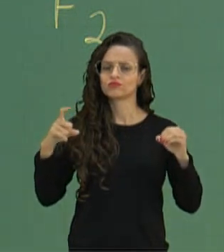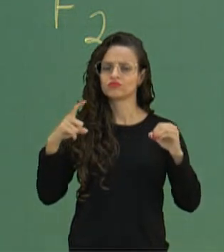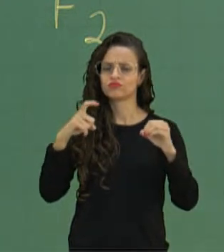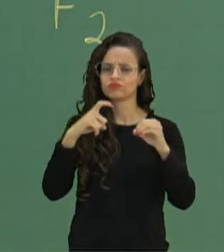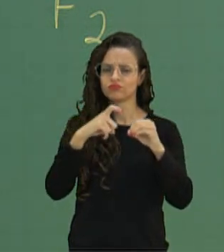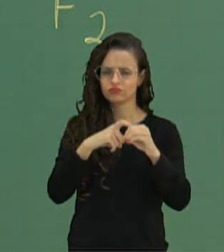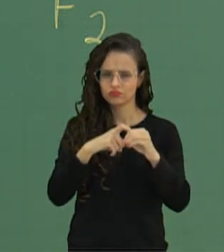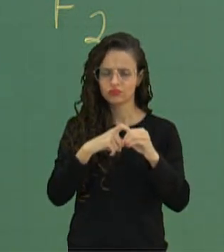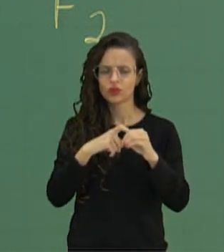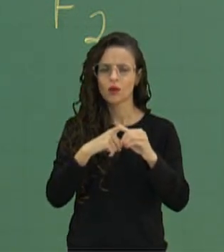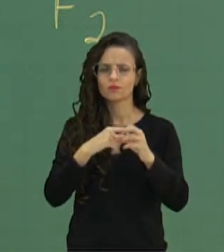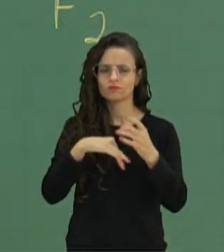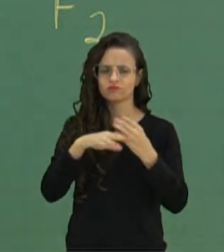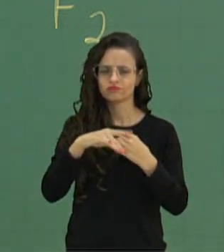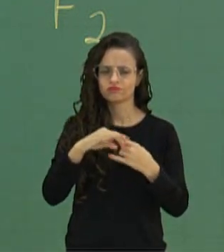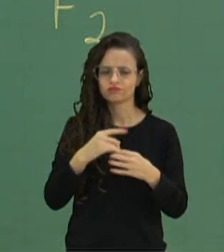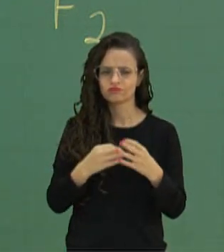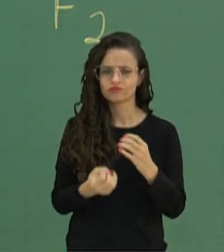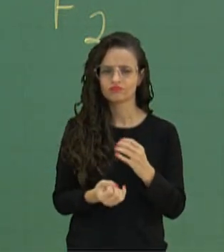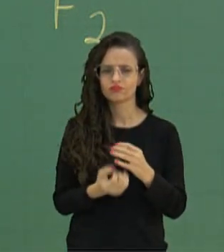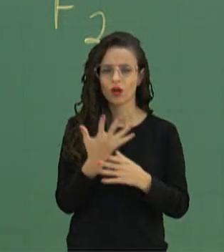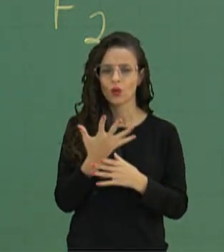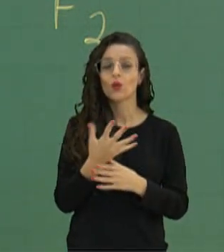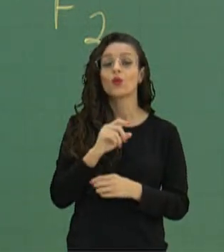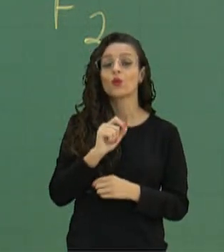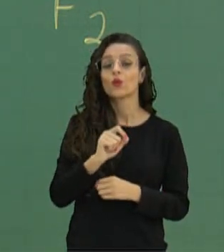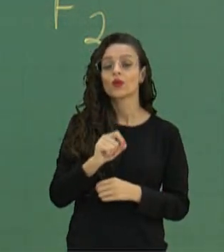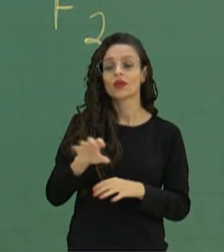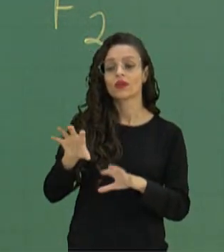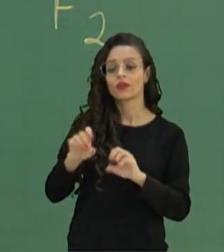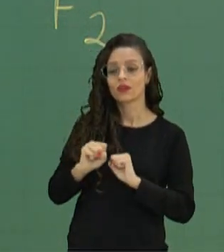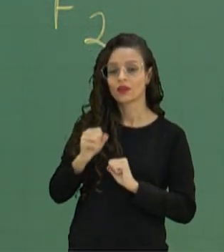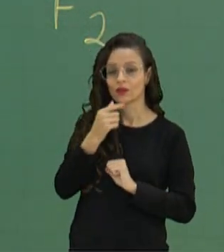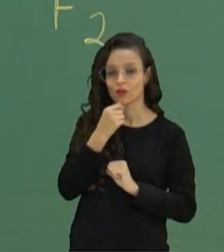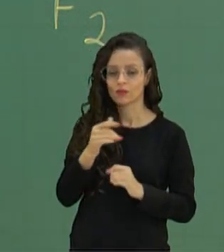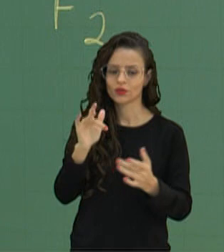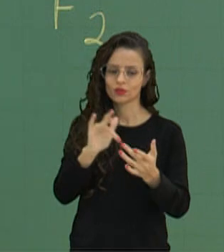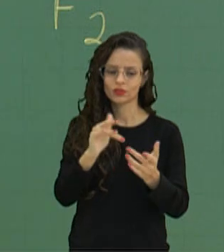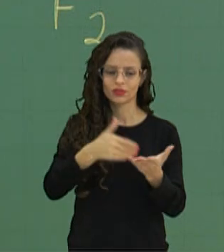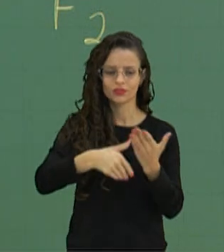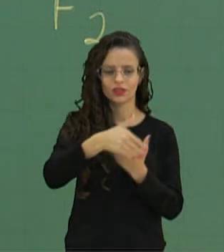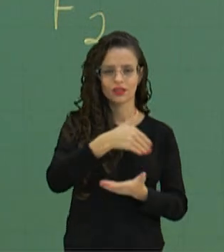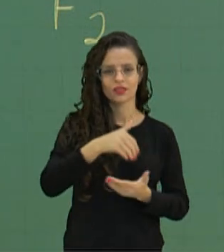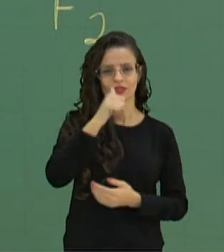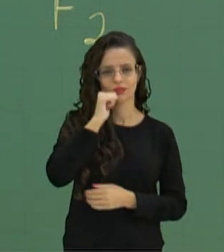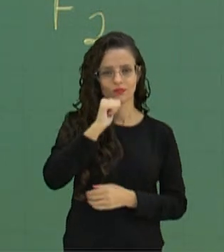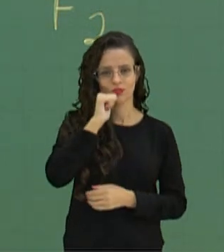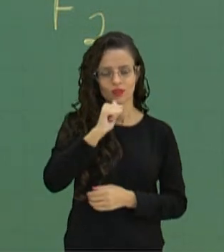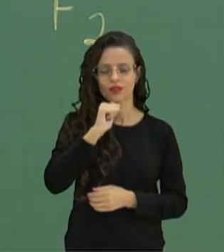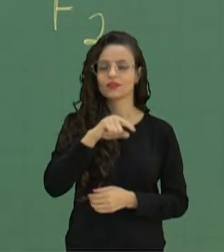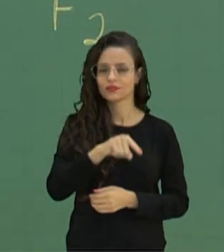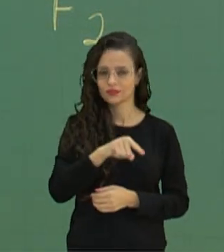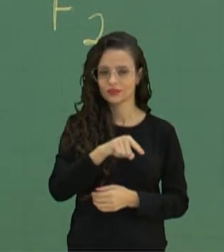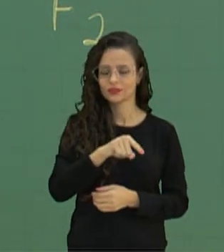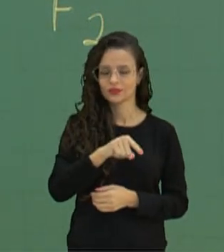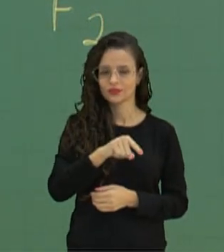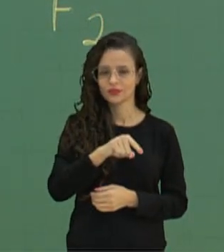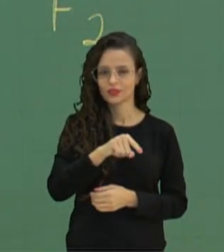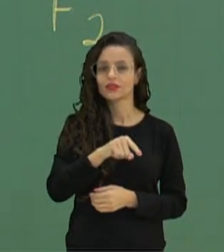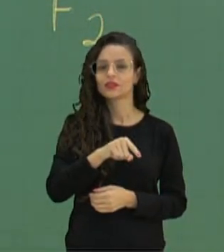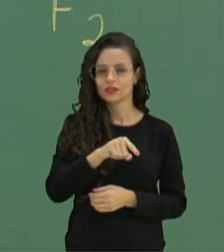pelo espermatozoide, o fator trazido pelo homem vai entrar em contato com o fator disponível na